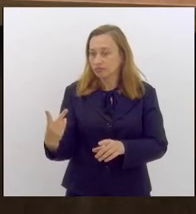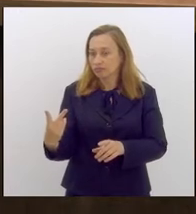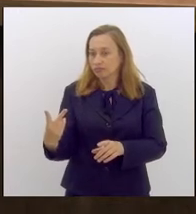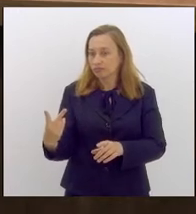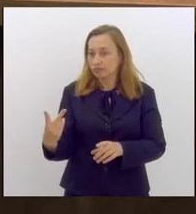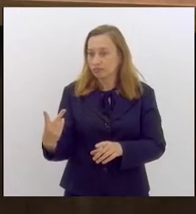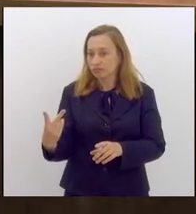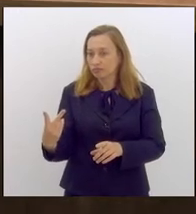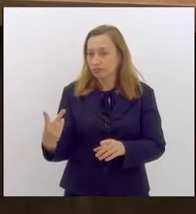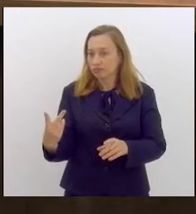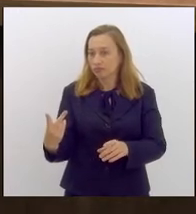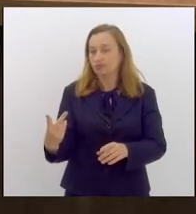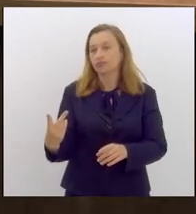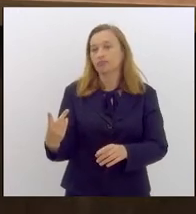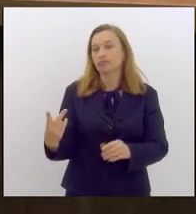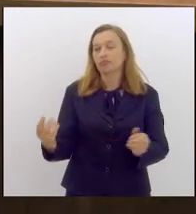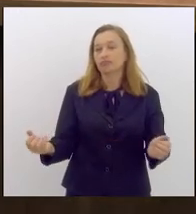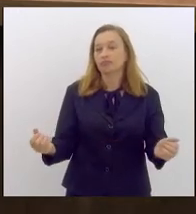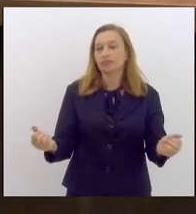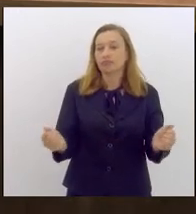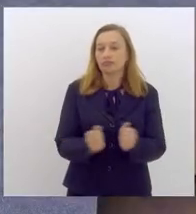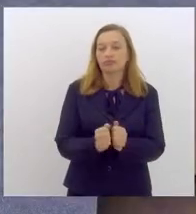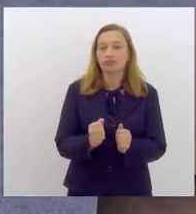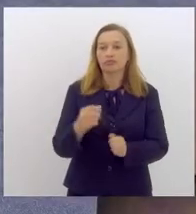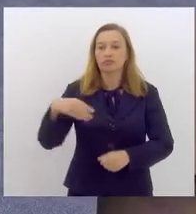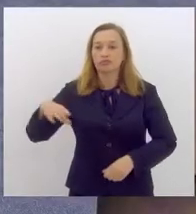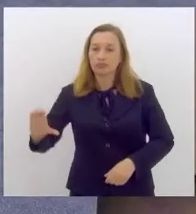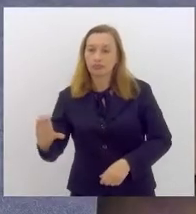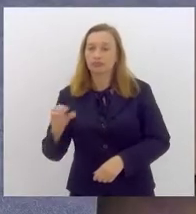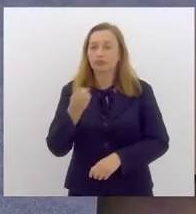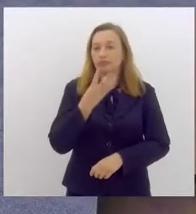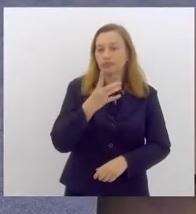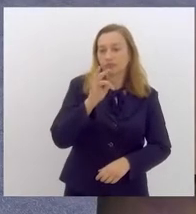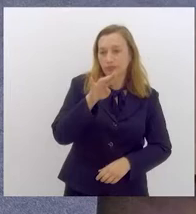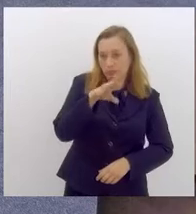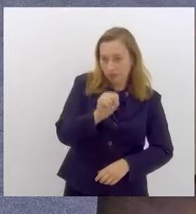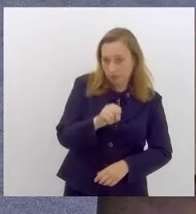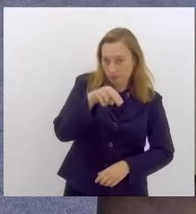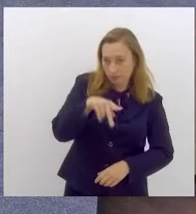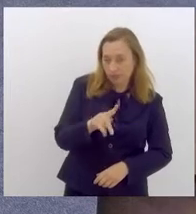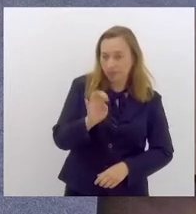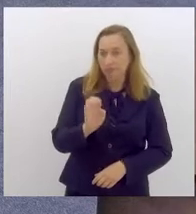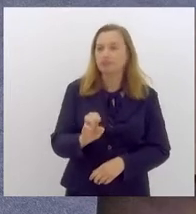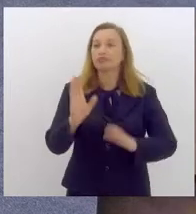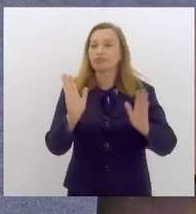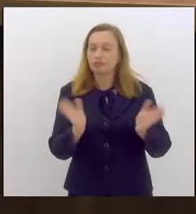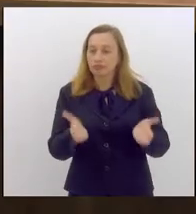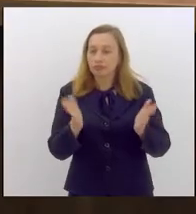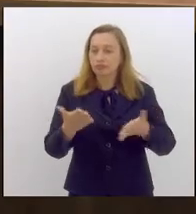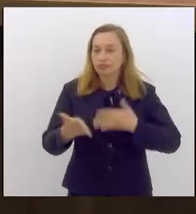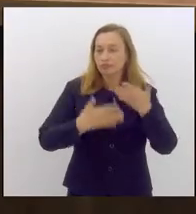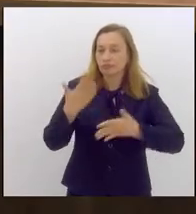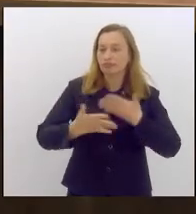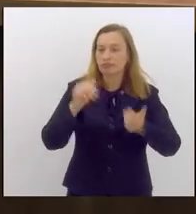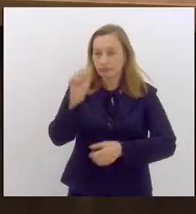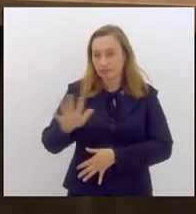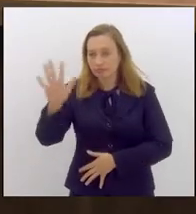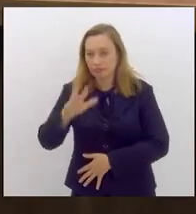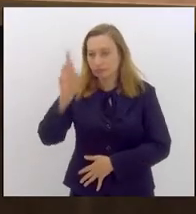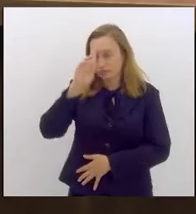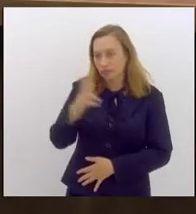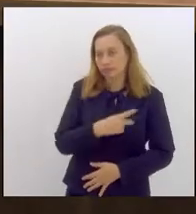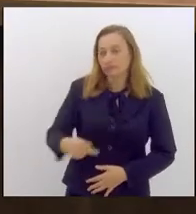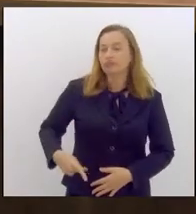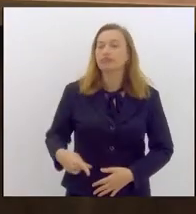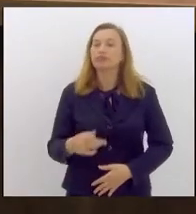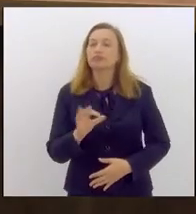Mink com bom tempo. Isso só, Mink com bom tempo, já é uma alegria geral, né, senhora presidente?